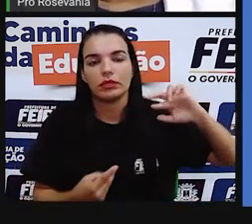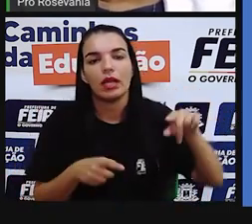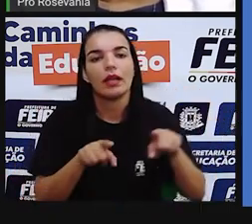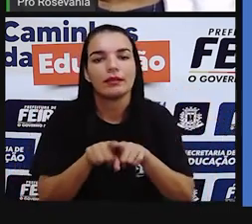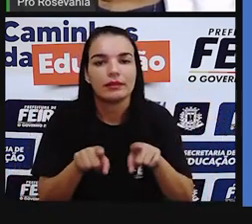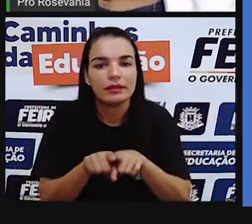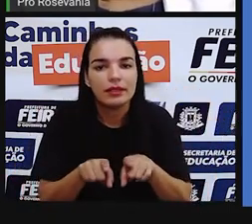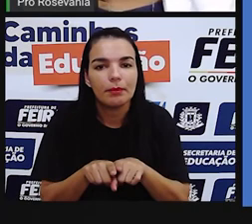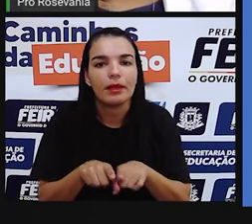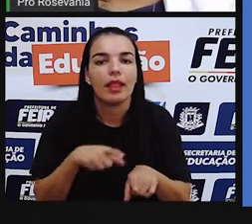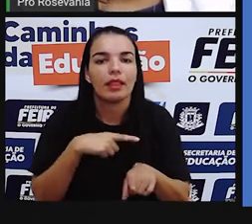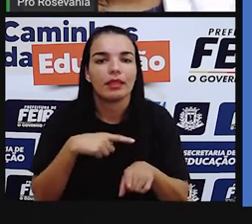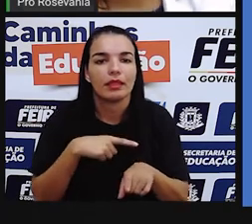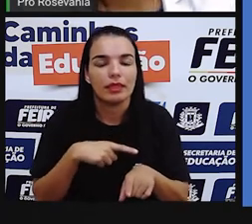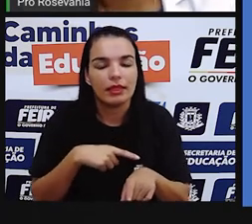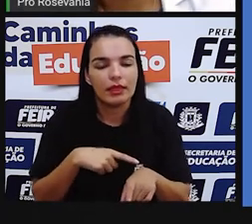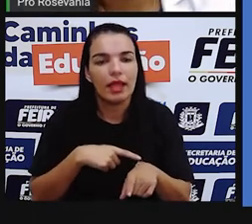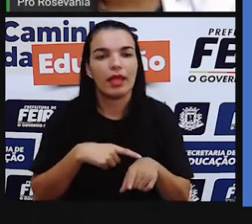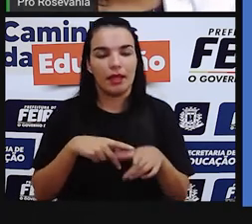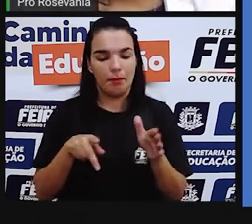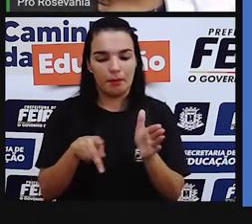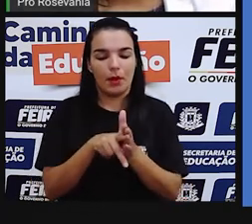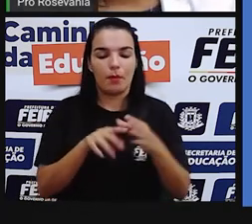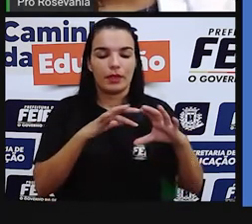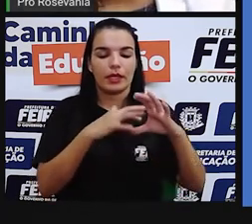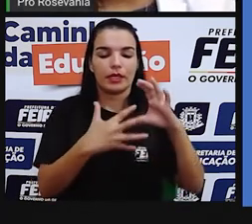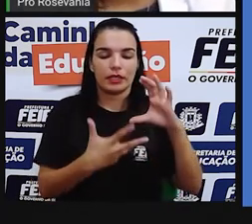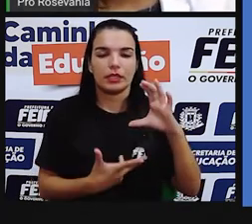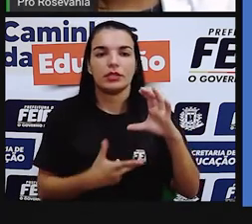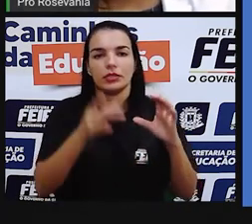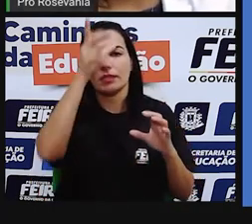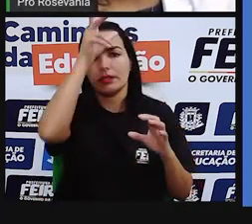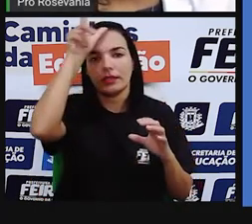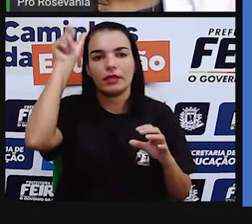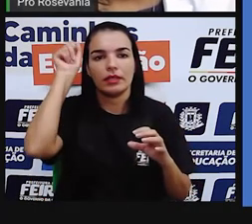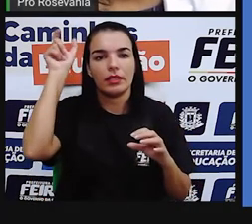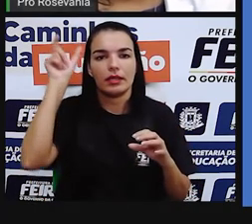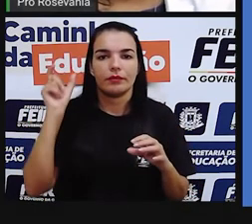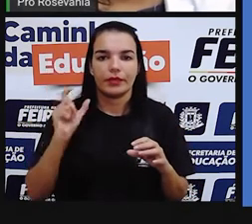um predomínio, né, de características africanas no nosso genoma.